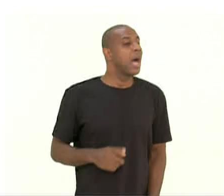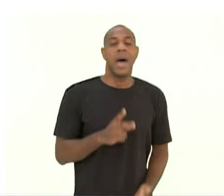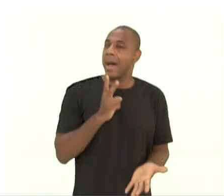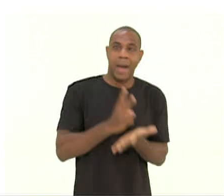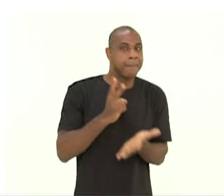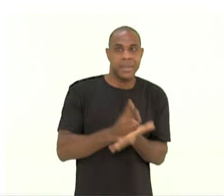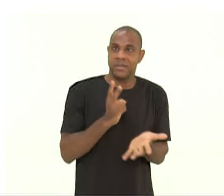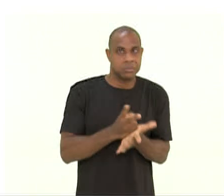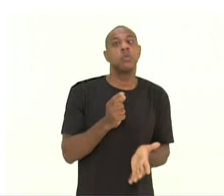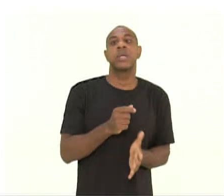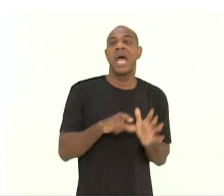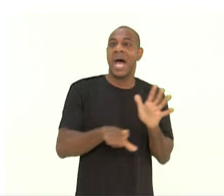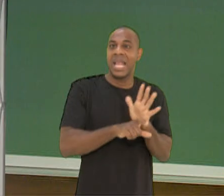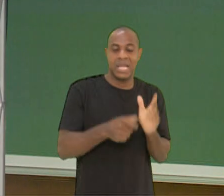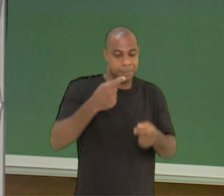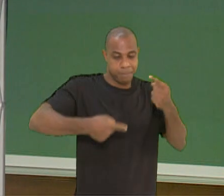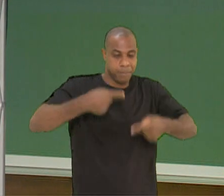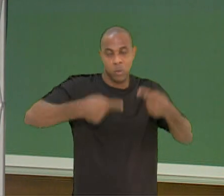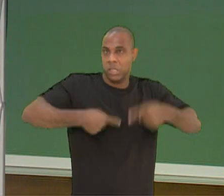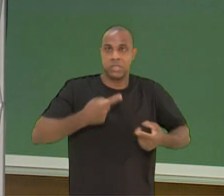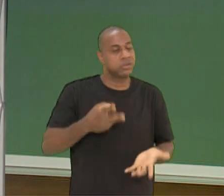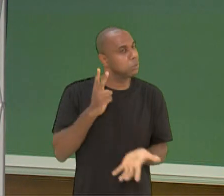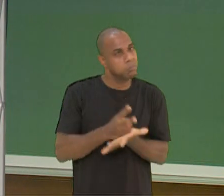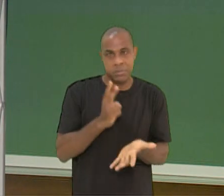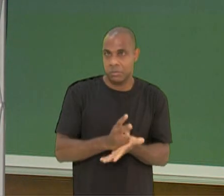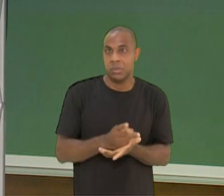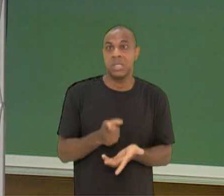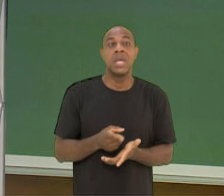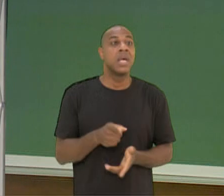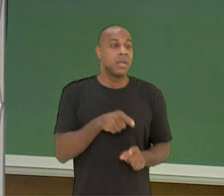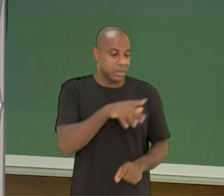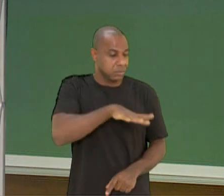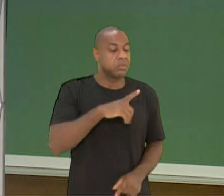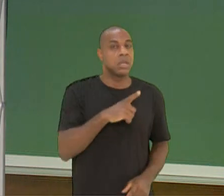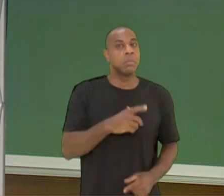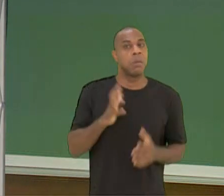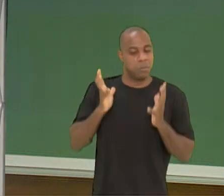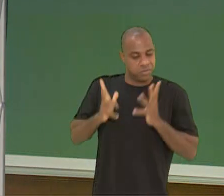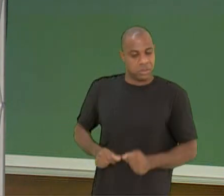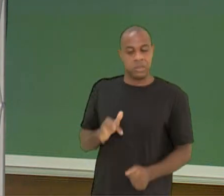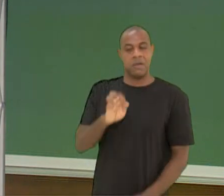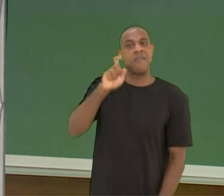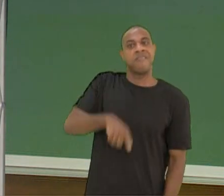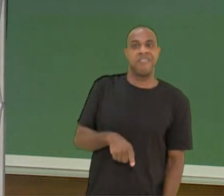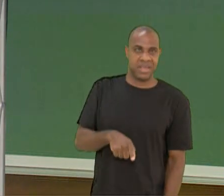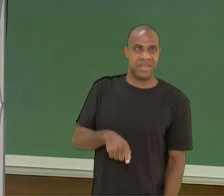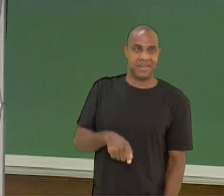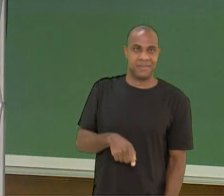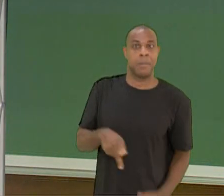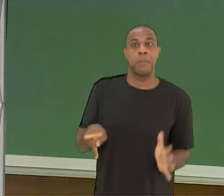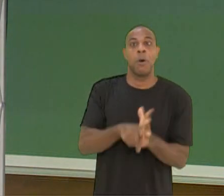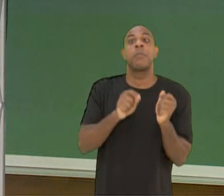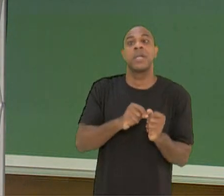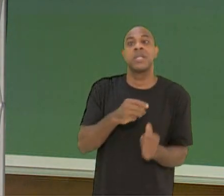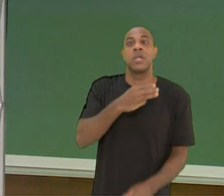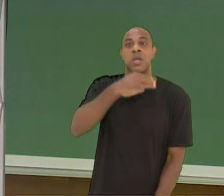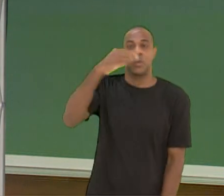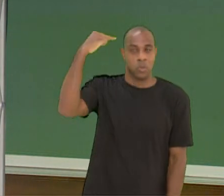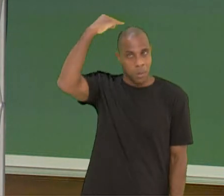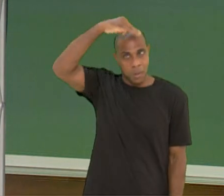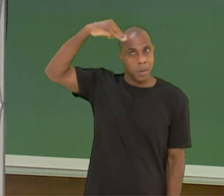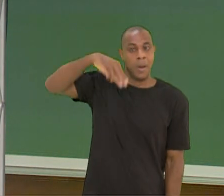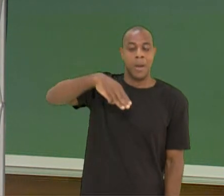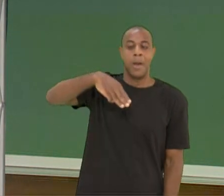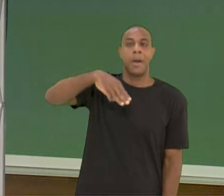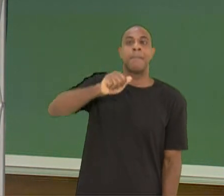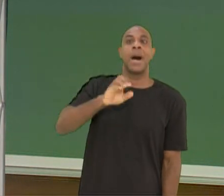essa ideia política misturada à religião, de uma purificação da fé, essa fé original lá de Maomé. Os líderes